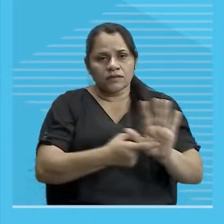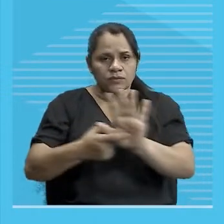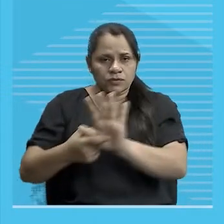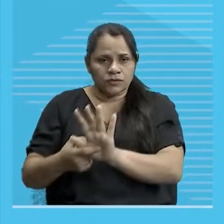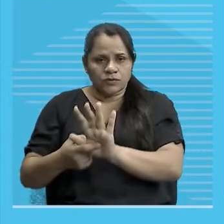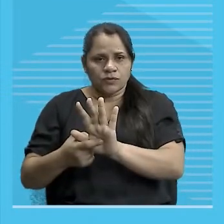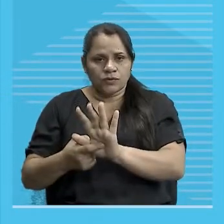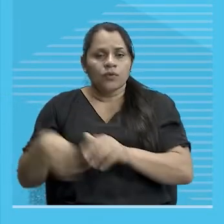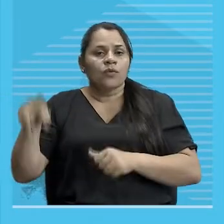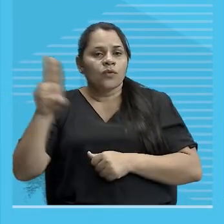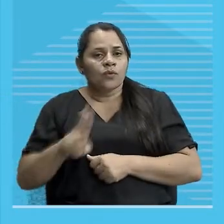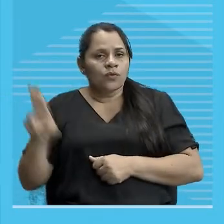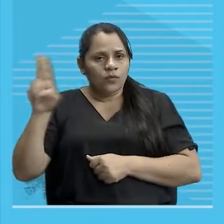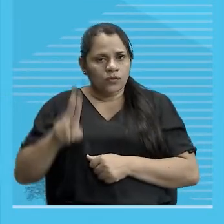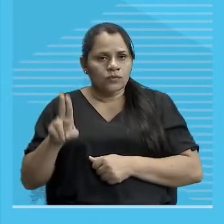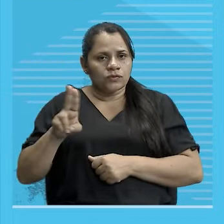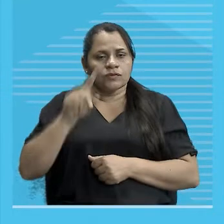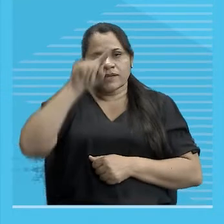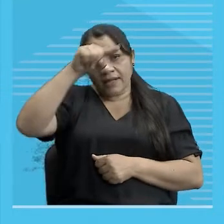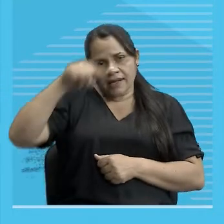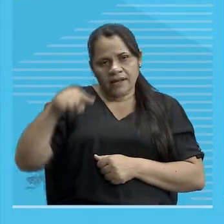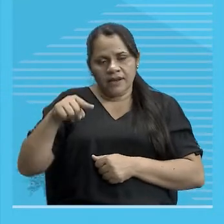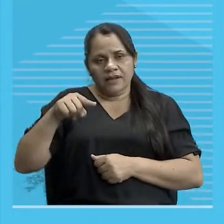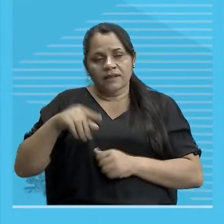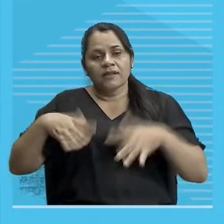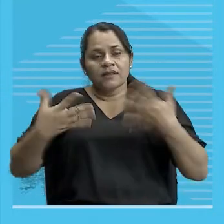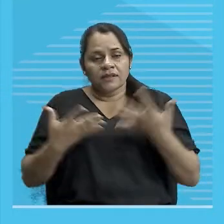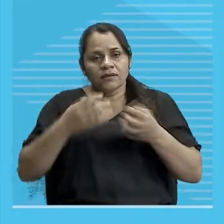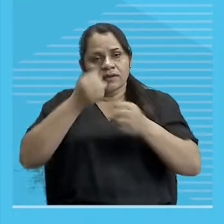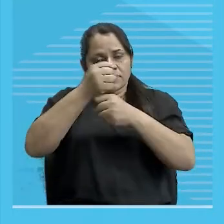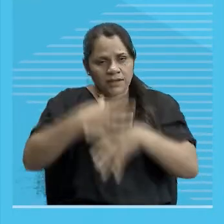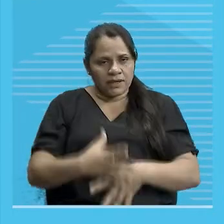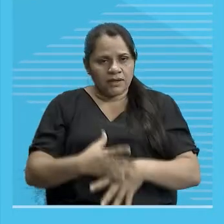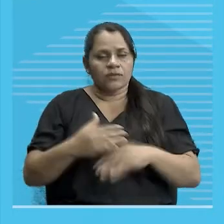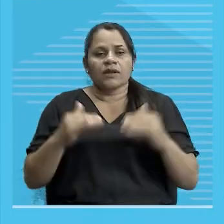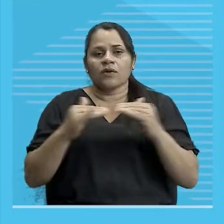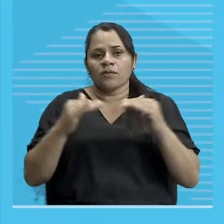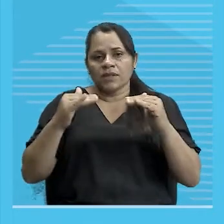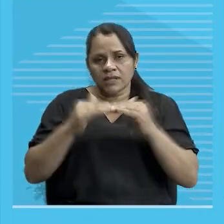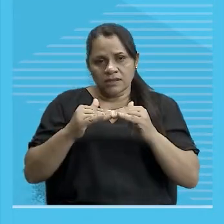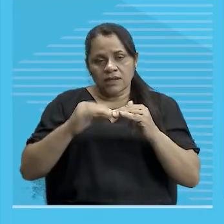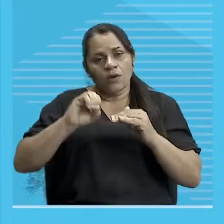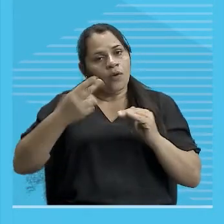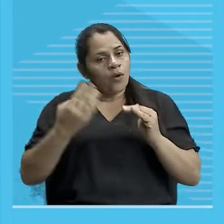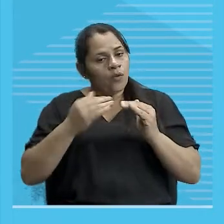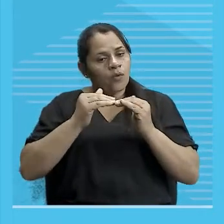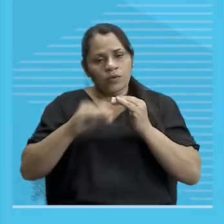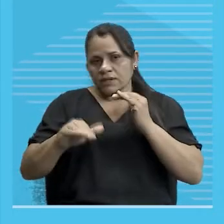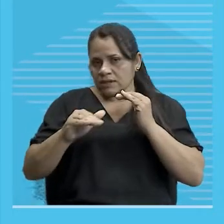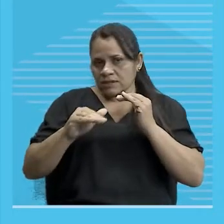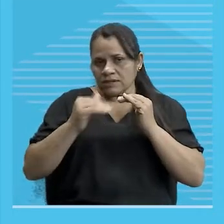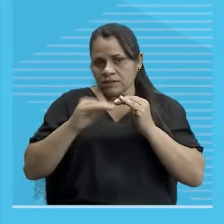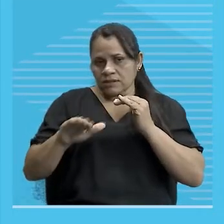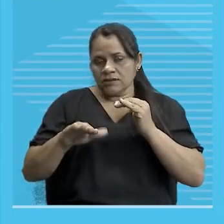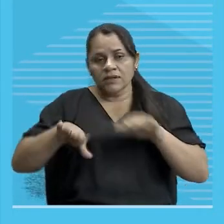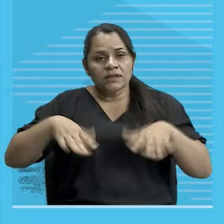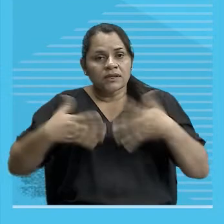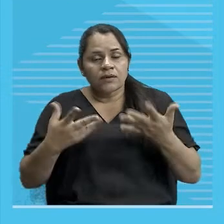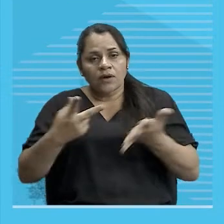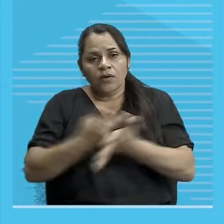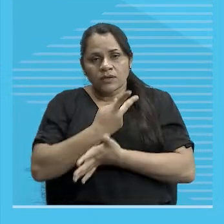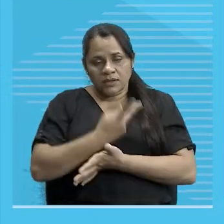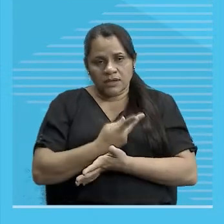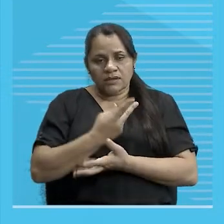crase. Explicando para você o que é combinação, o que é contração, tá? Isso ocorre numa espécie de